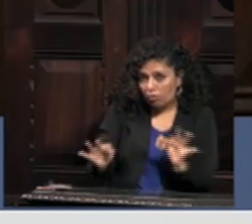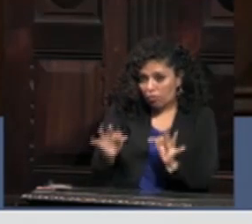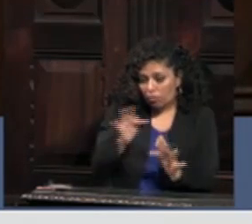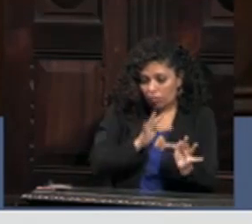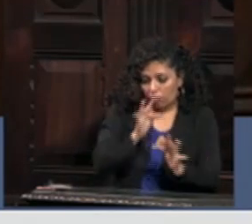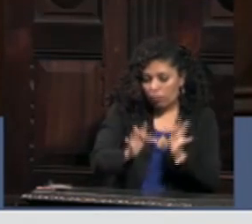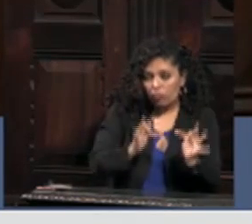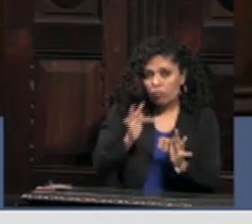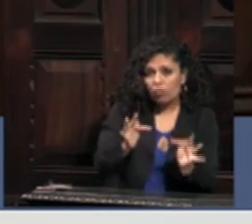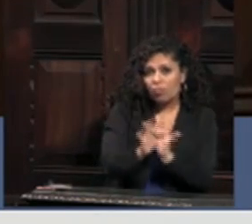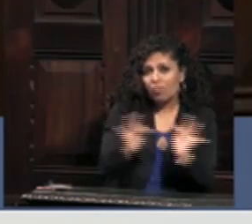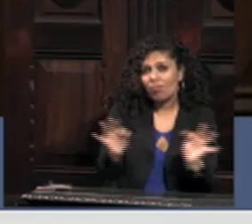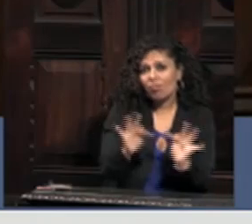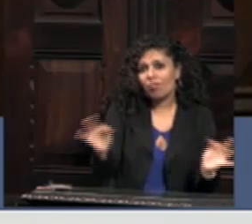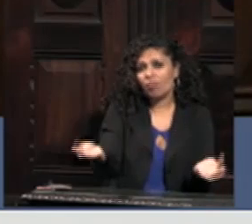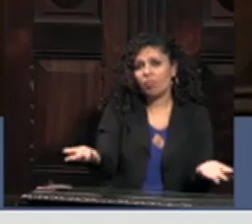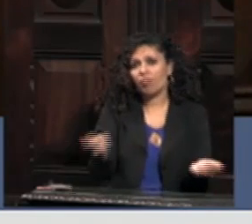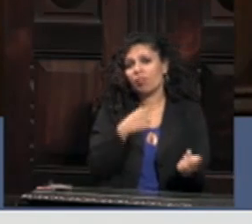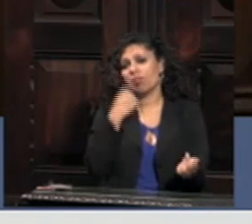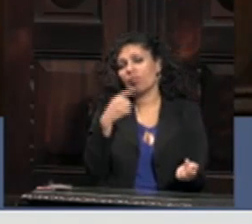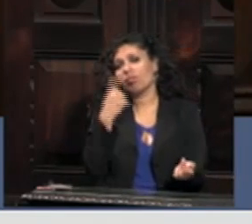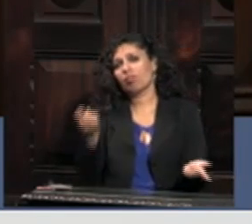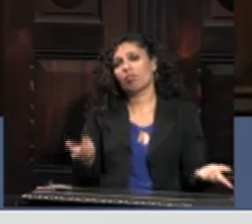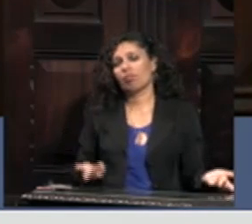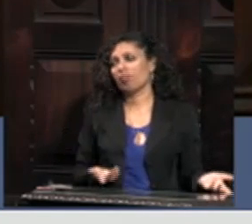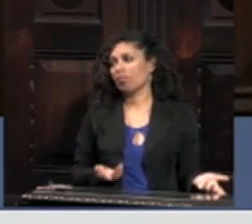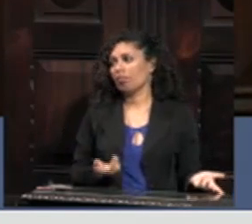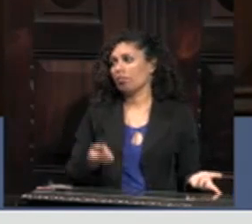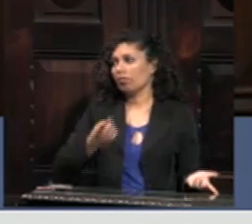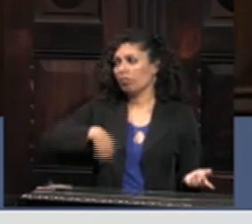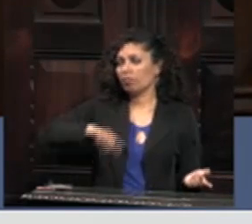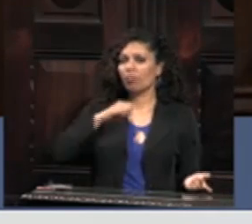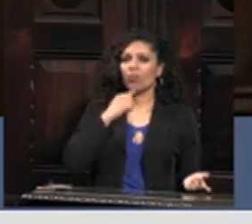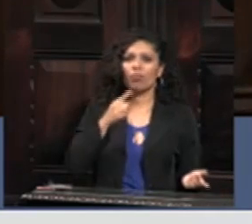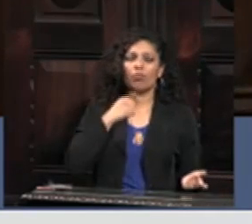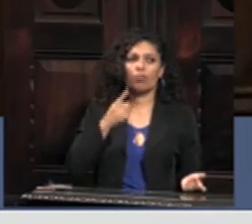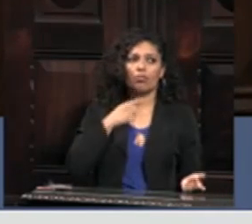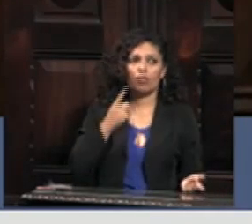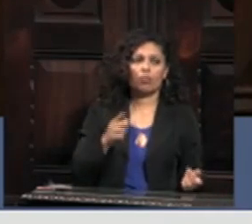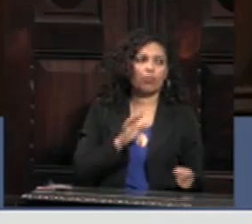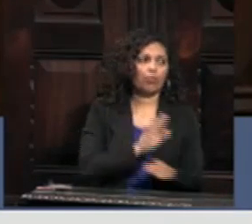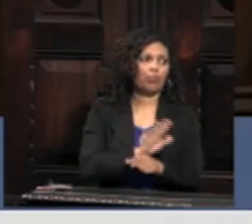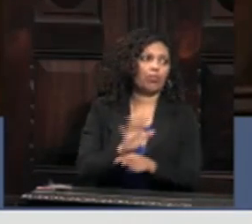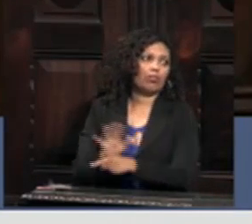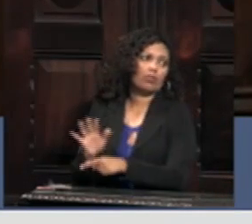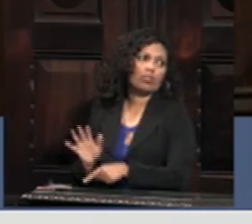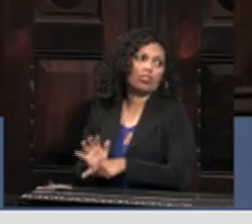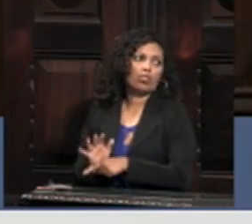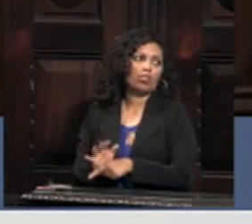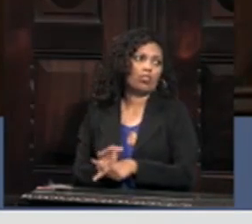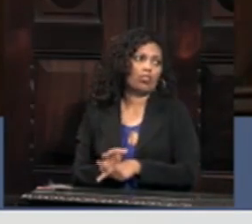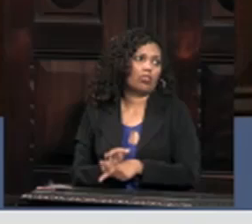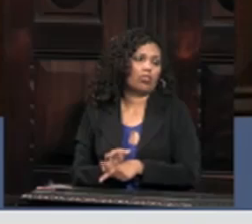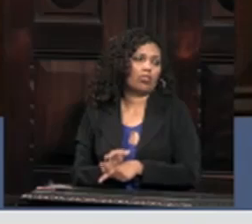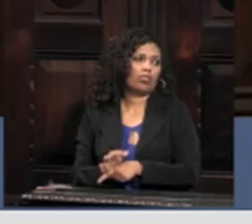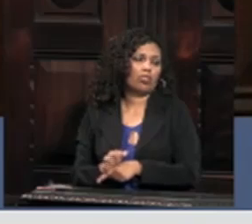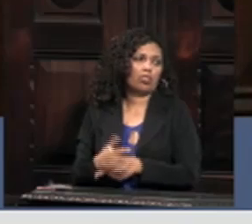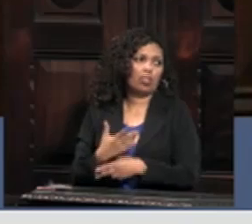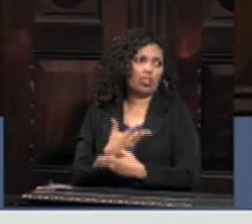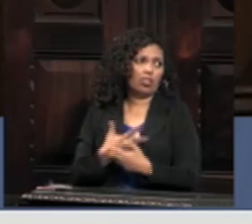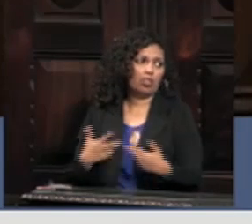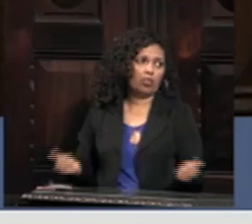tratamento oncológico. Nós não conseguimos dar atenção para a necessidade urgente